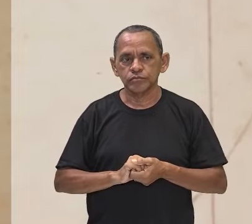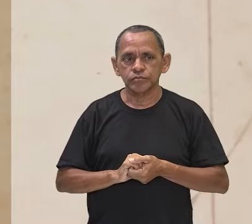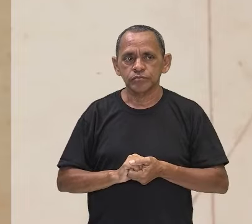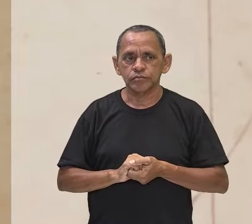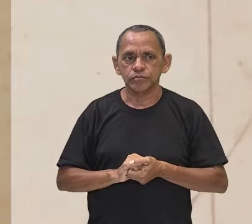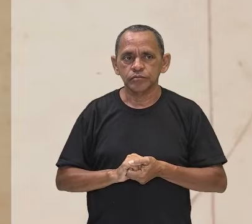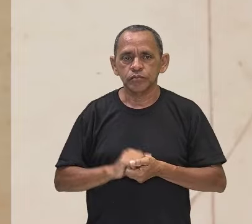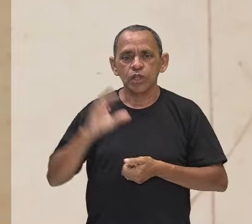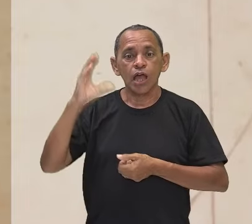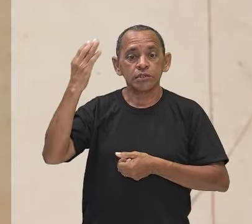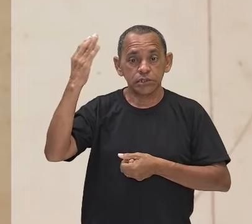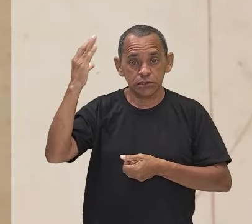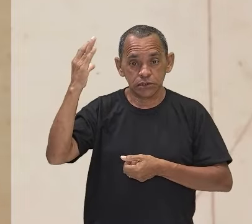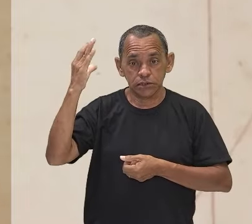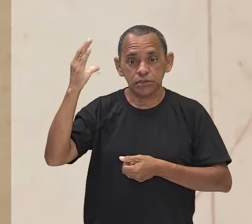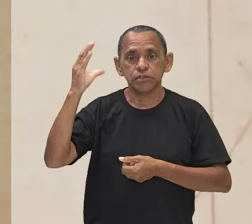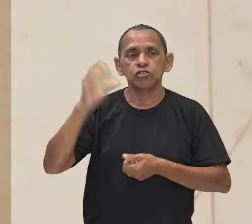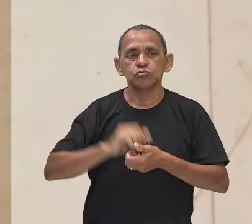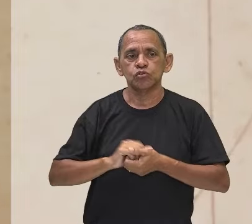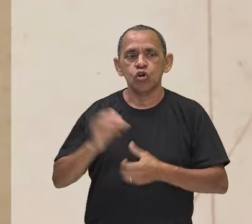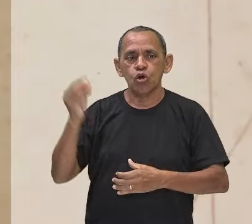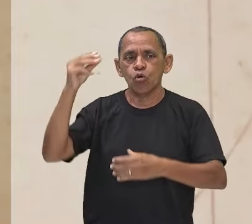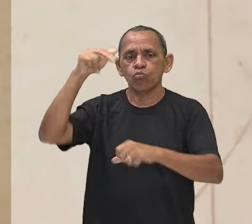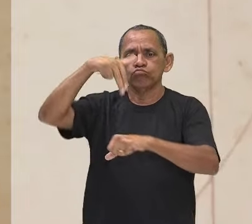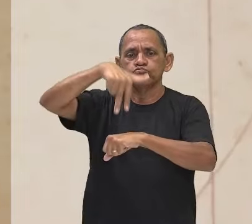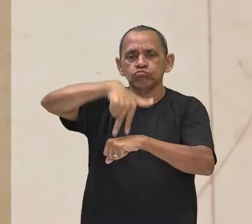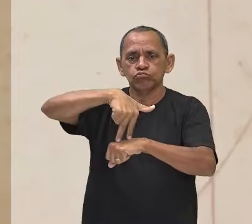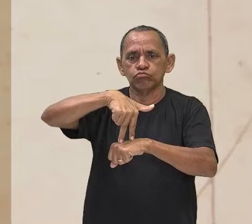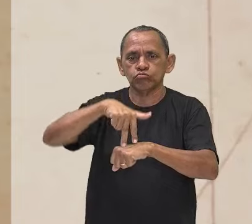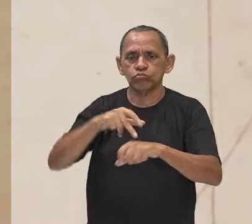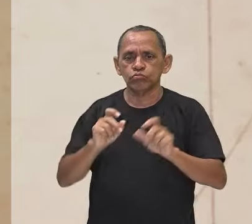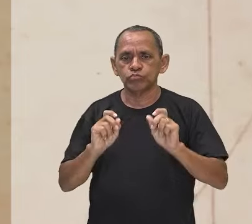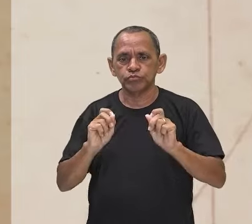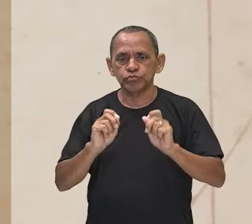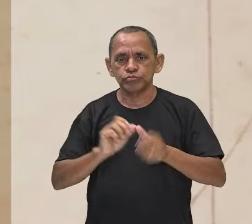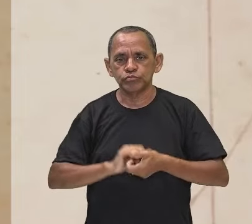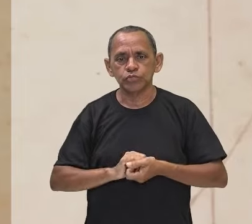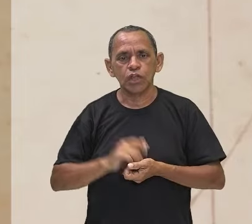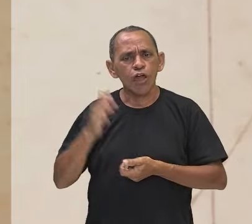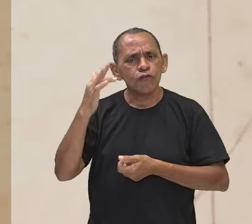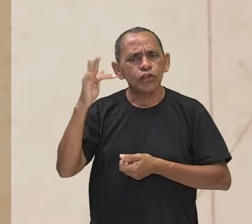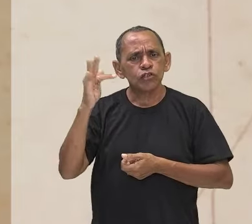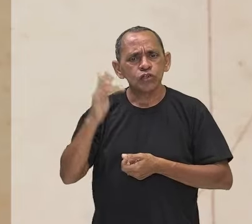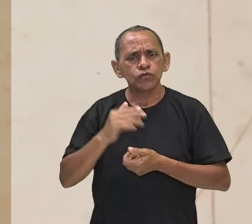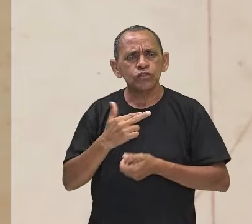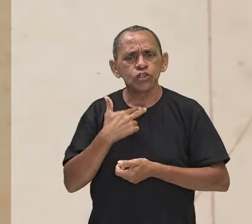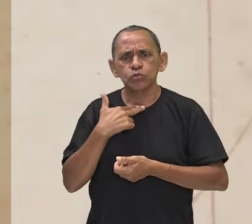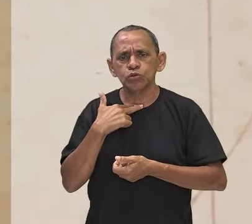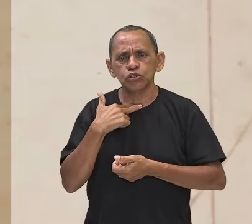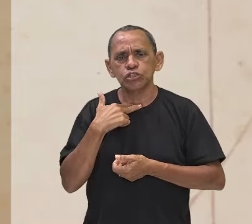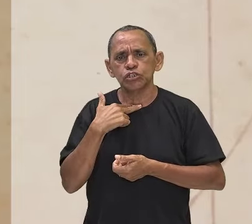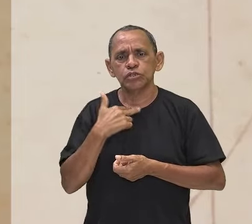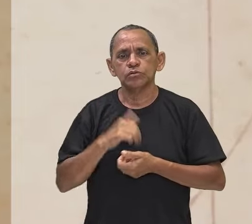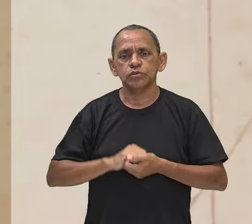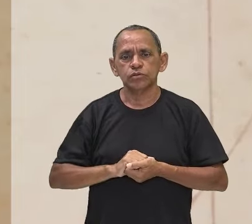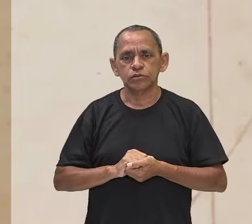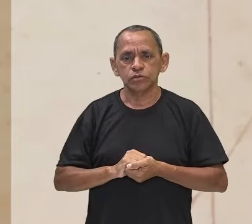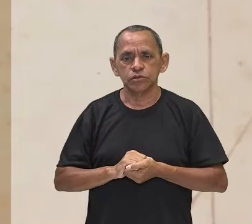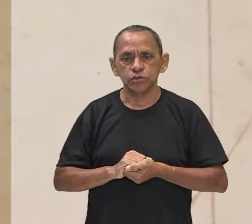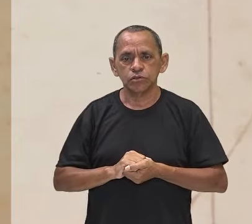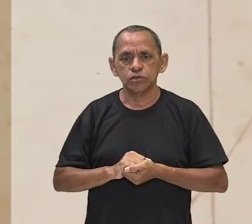positivismo. O cientificismo é uma tendência filosófica, intelectual, que vai dizer que nós não podemos conhecer a realidade que não